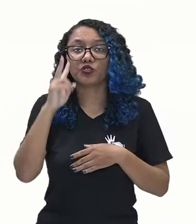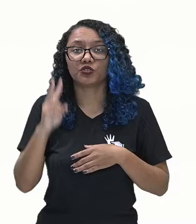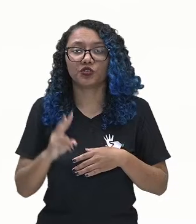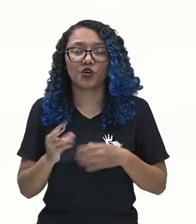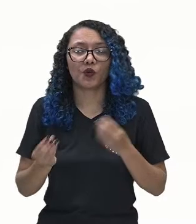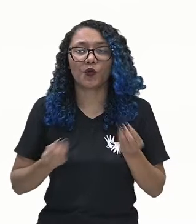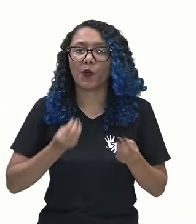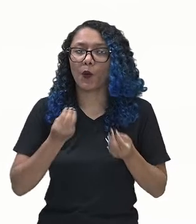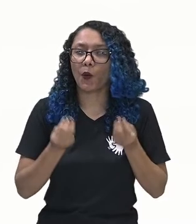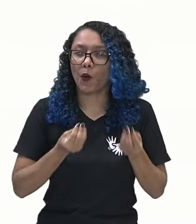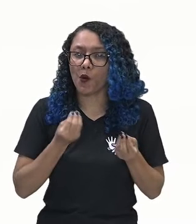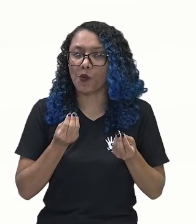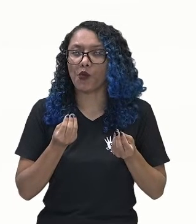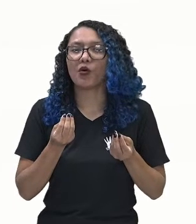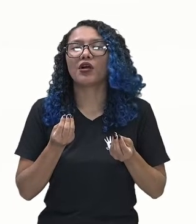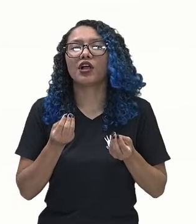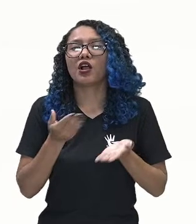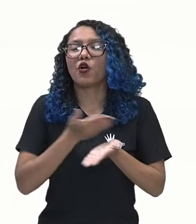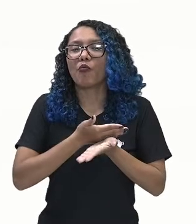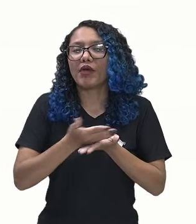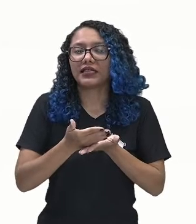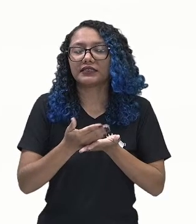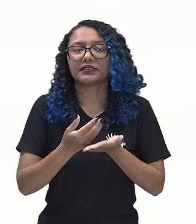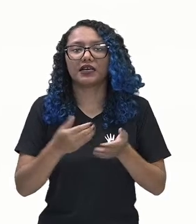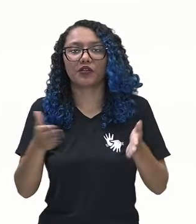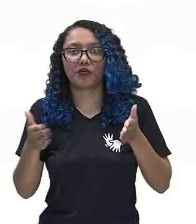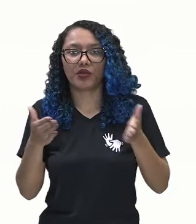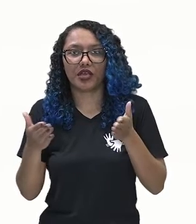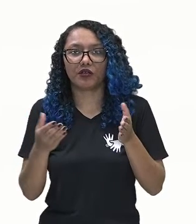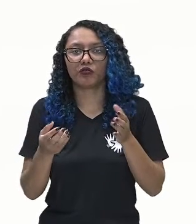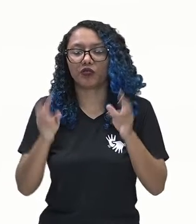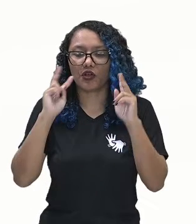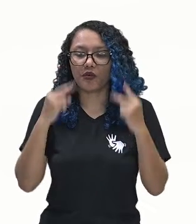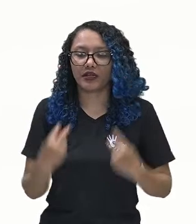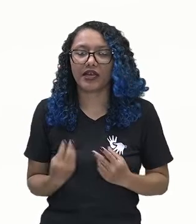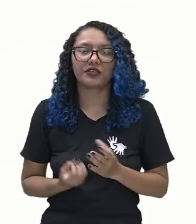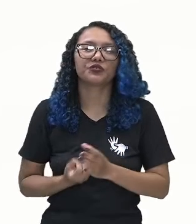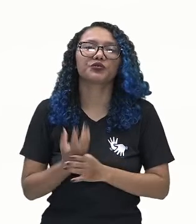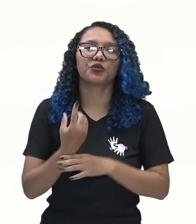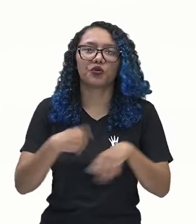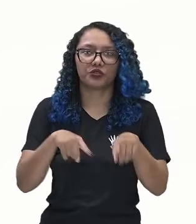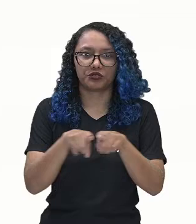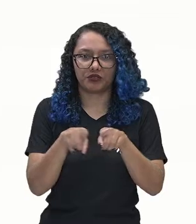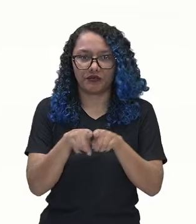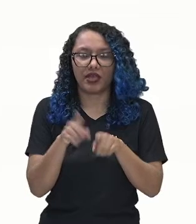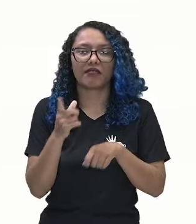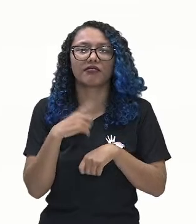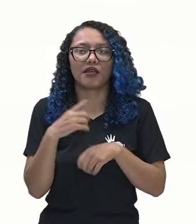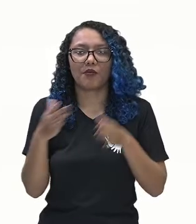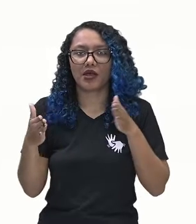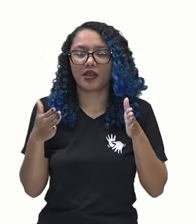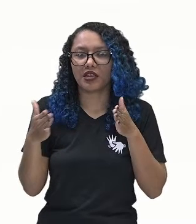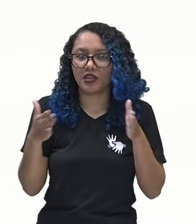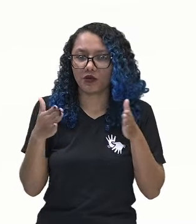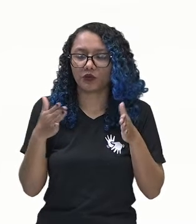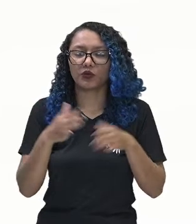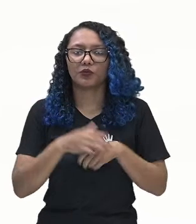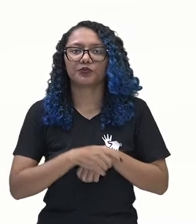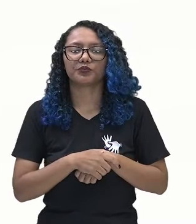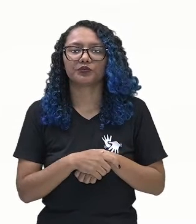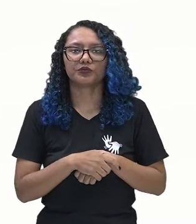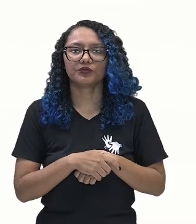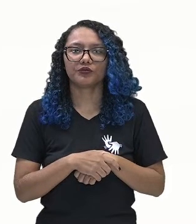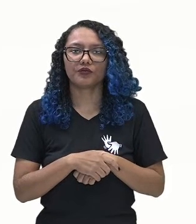do surgimento dos seres humanos. No tempo geológico, a gente tem ali o surgimento, a datação, né, estimado da formação